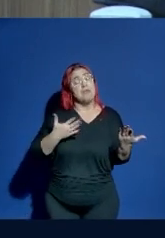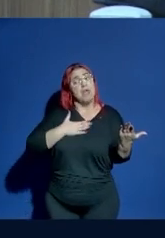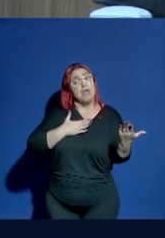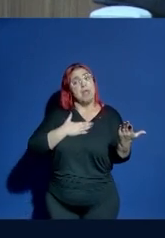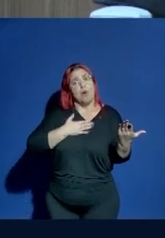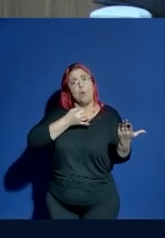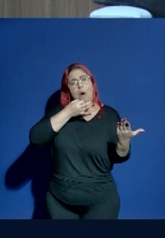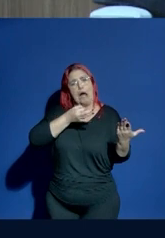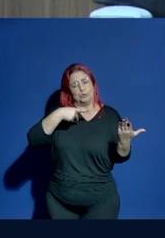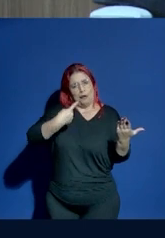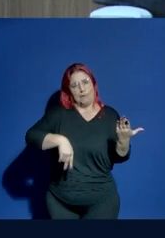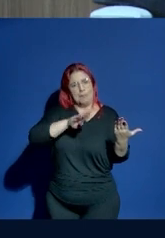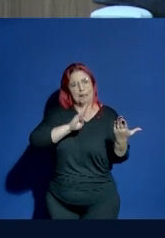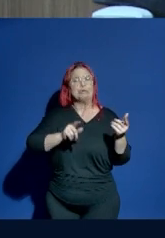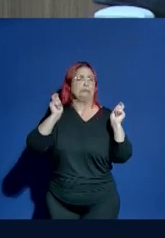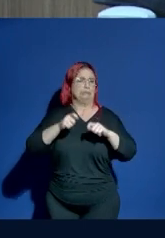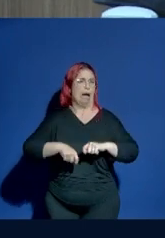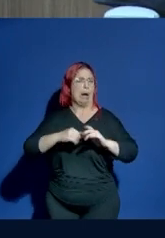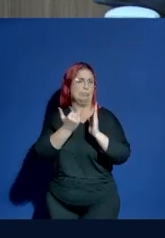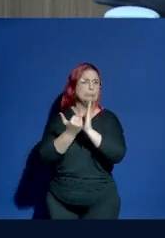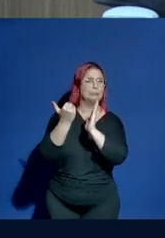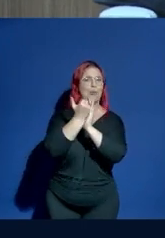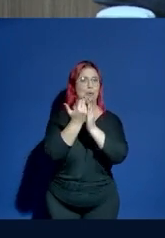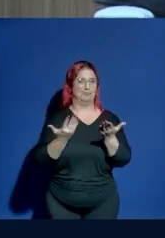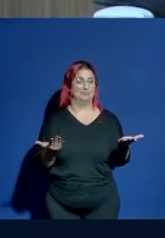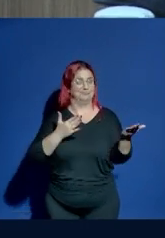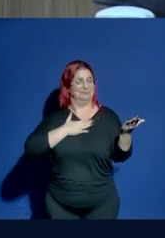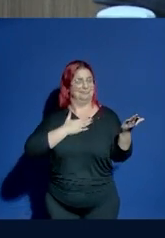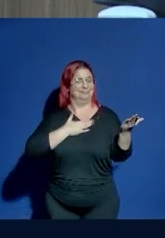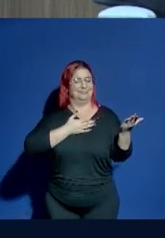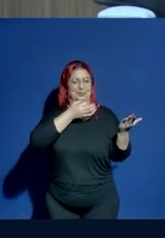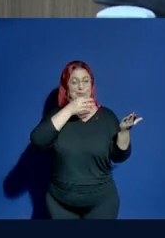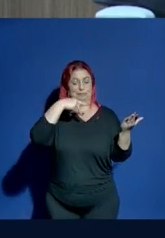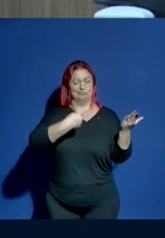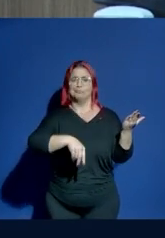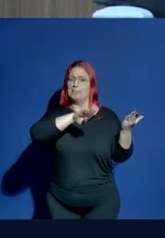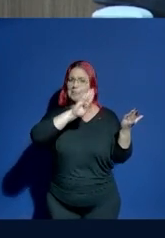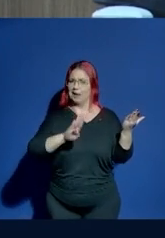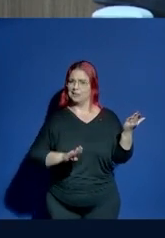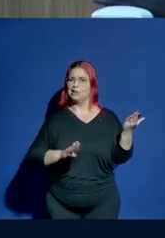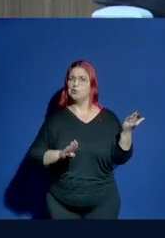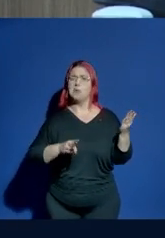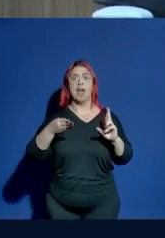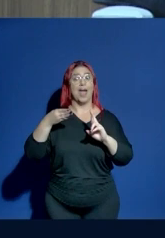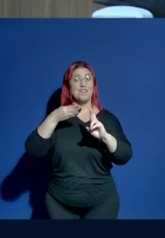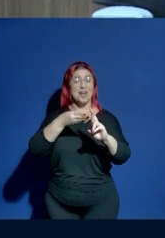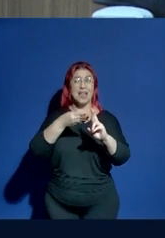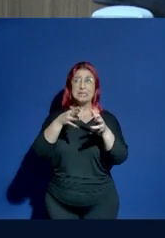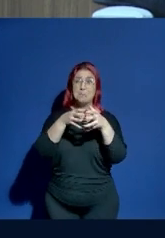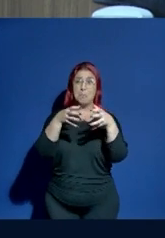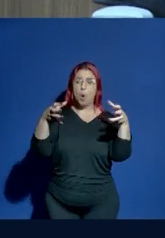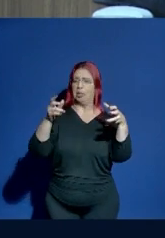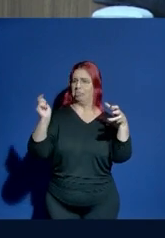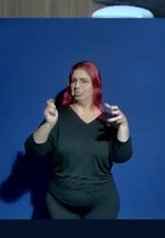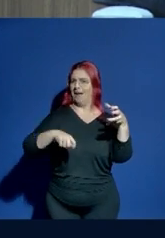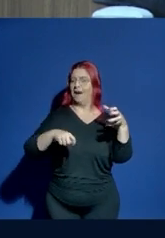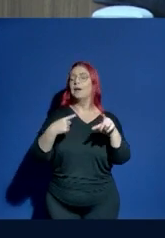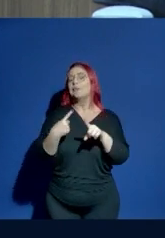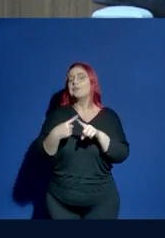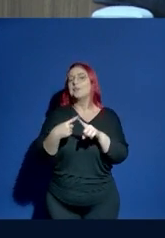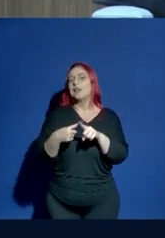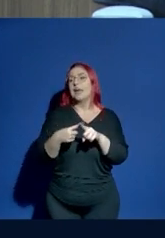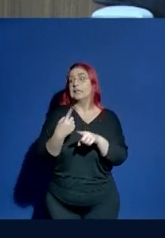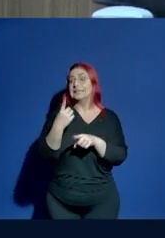pode muito mais. Eu tenho dito que, na minha humilde opinião, o Brasil poderia ser uma referência ainda maior. Nós estamos